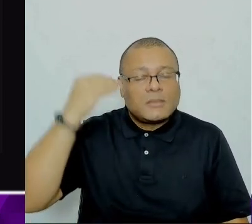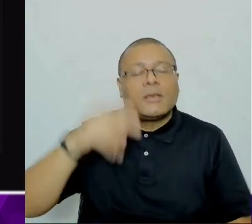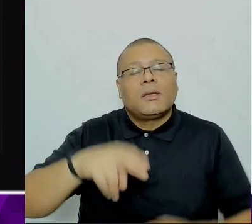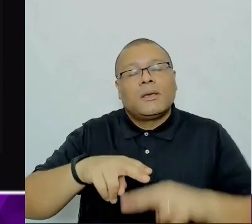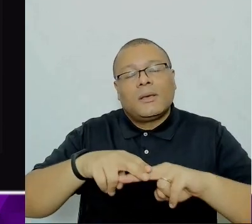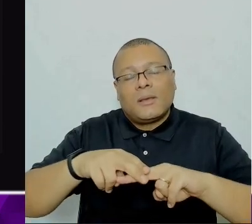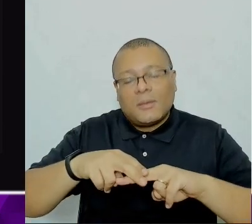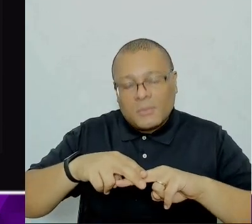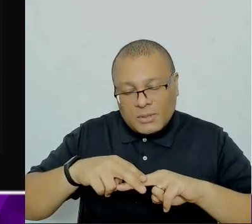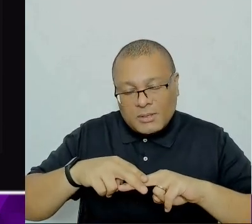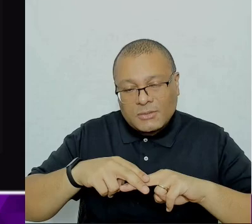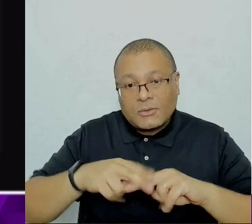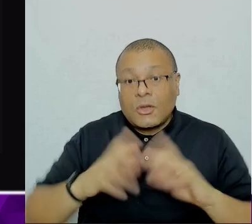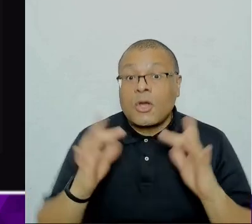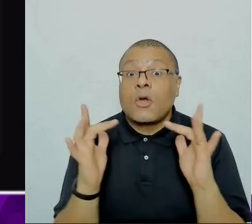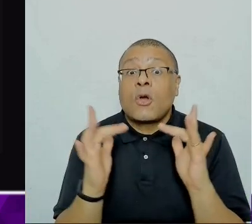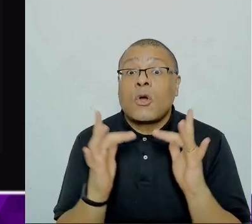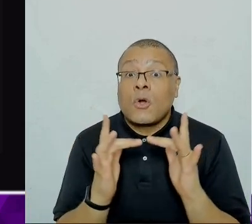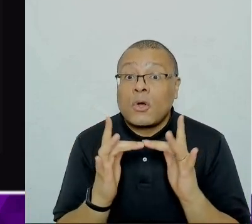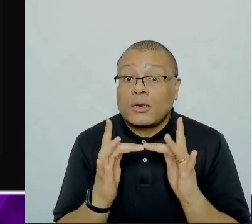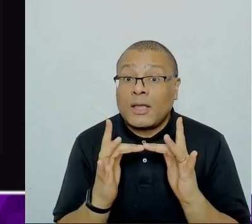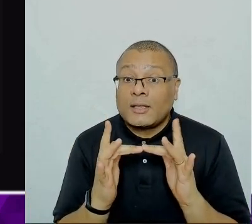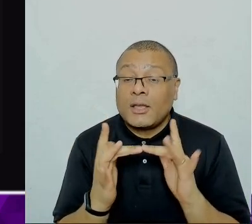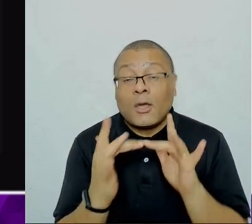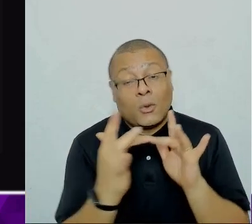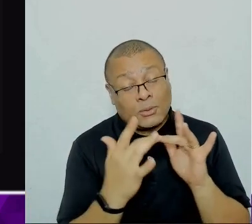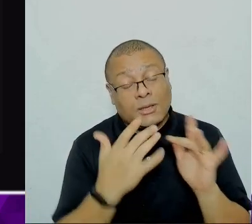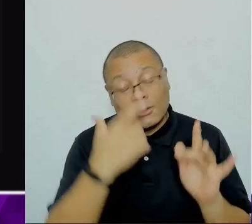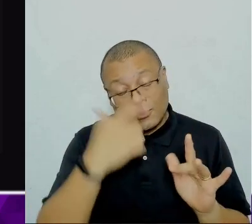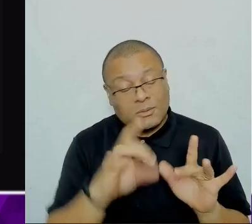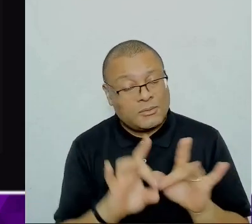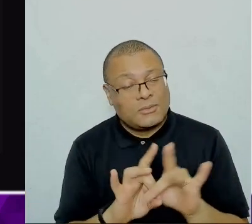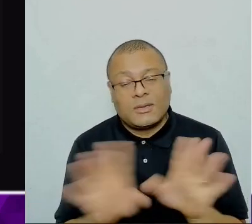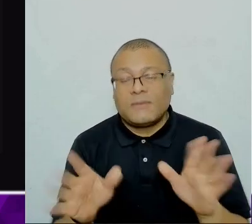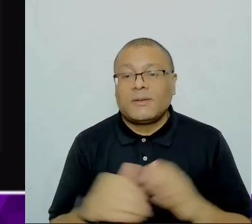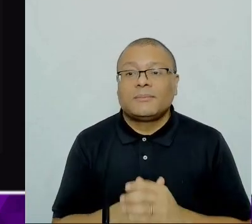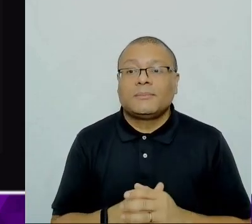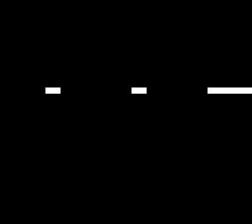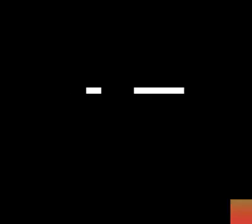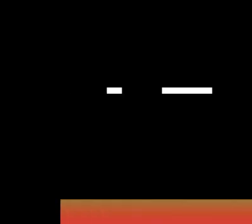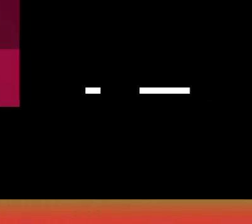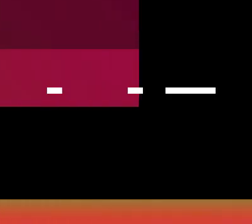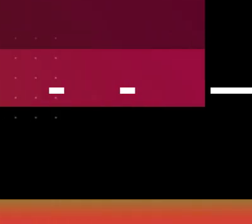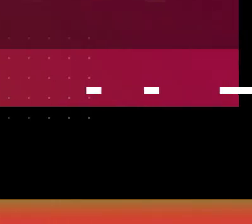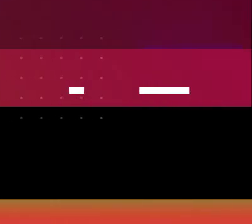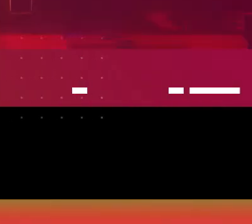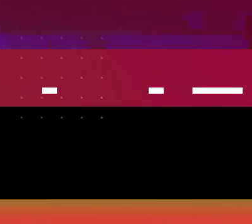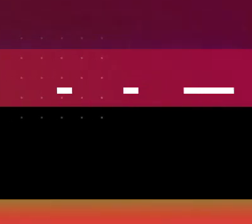se conectem ou conectem comigo, estou sempre à disposição. Muito obrigado, gente.